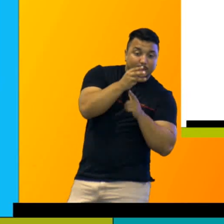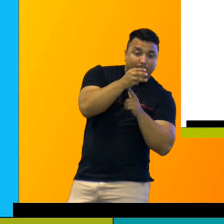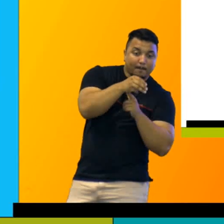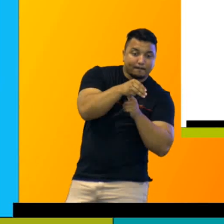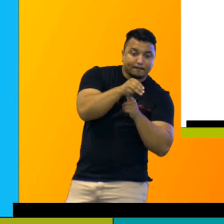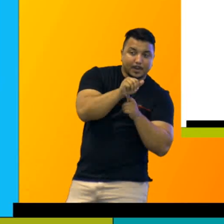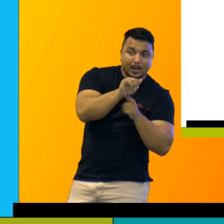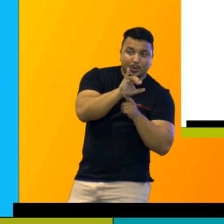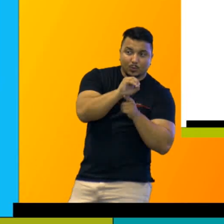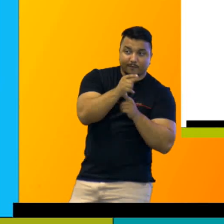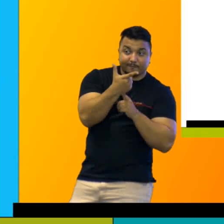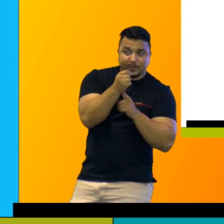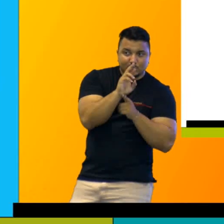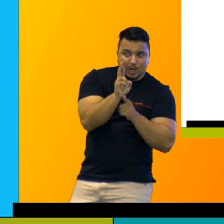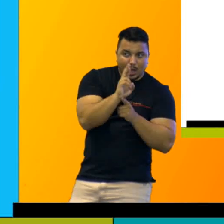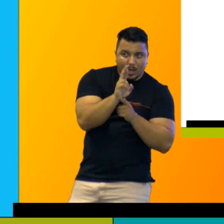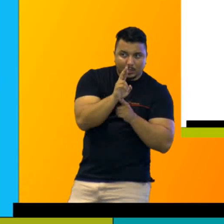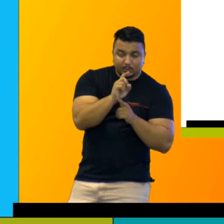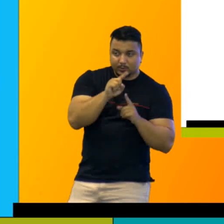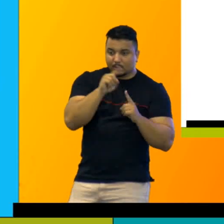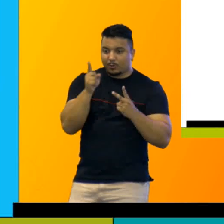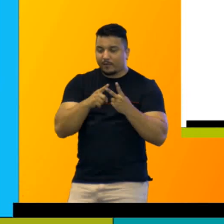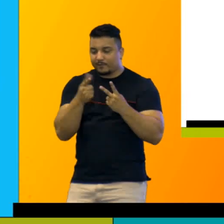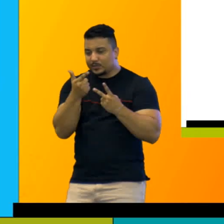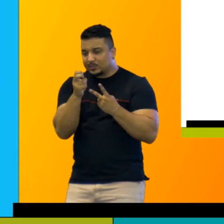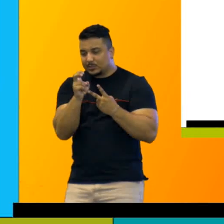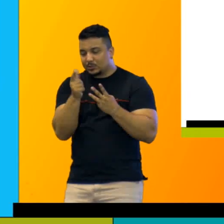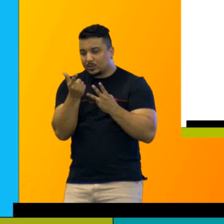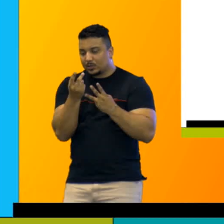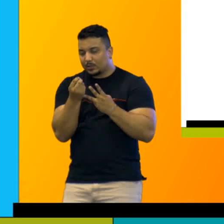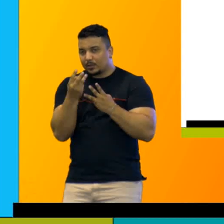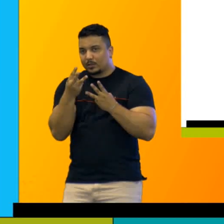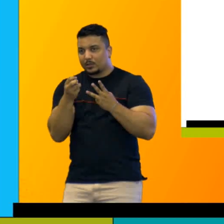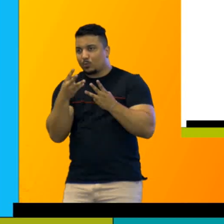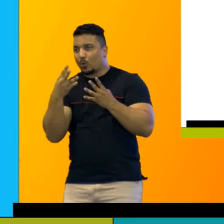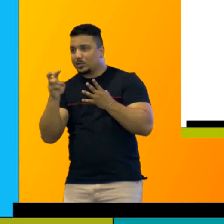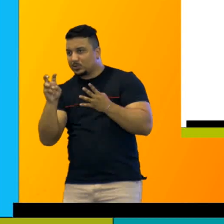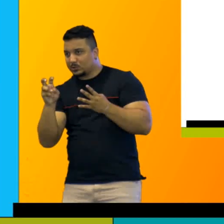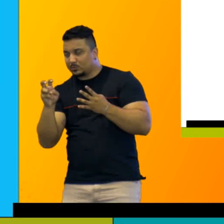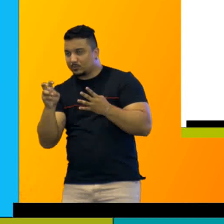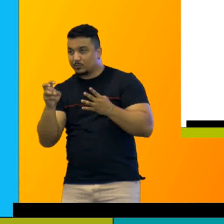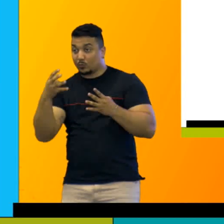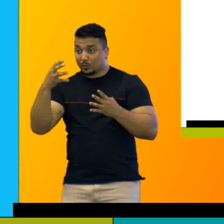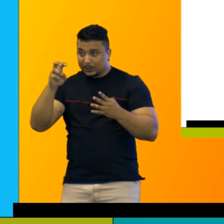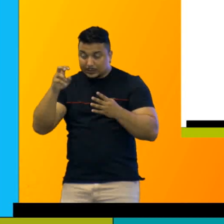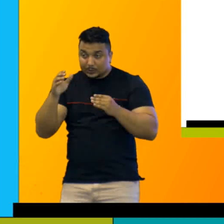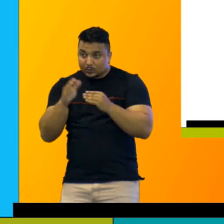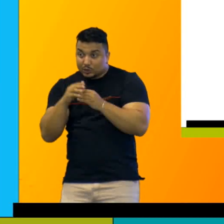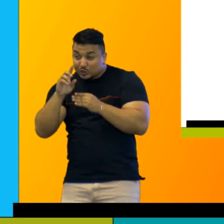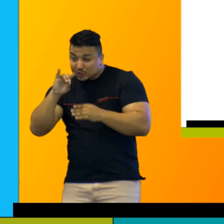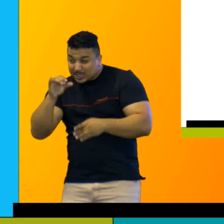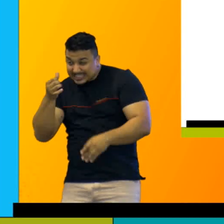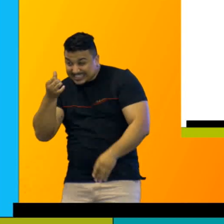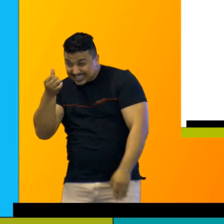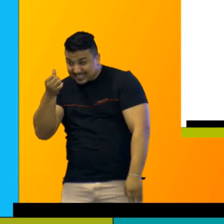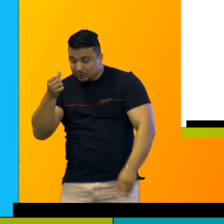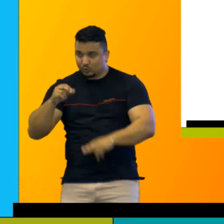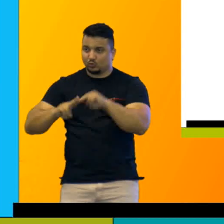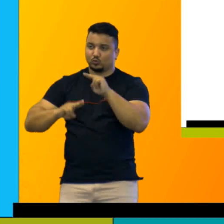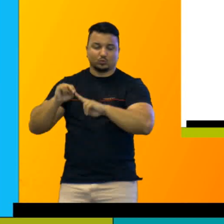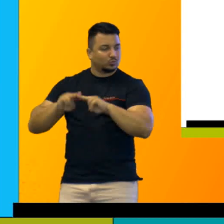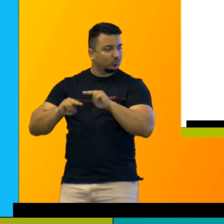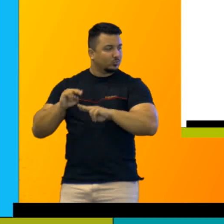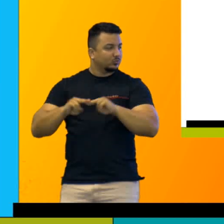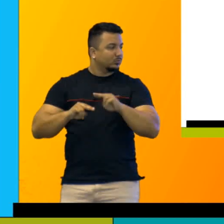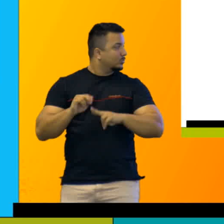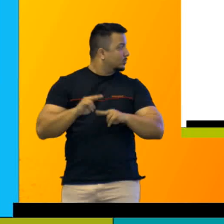ó, R$20. Depois passou para 25, para 20, para 35, 45. No dia 6 de